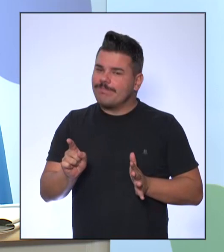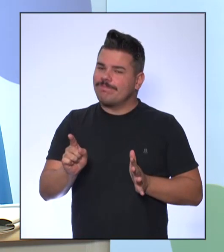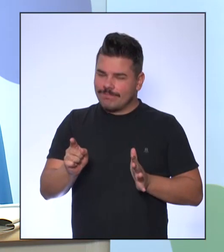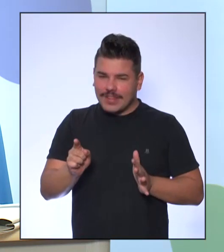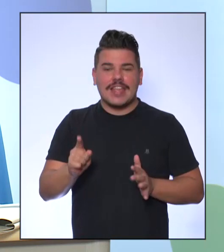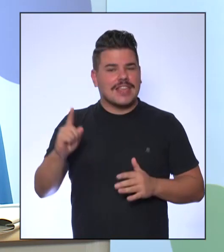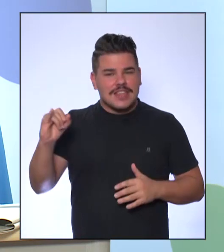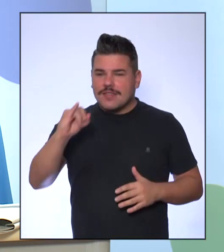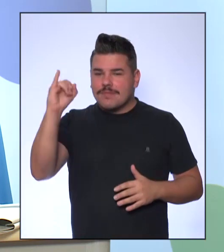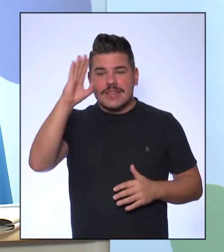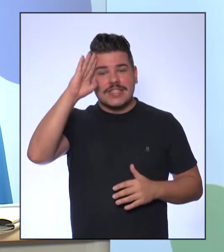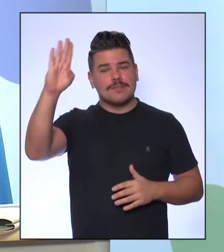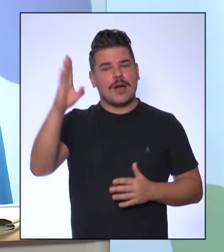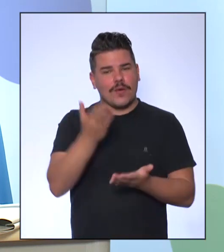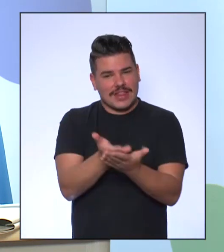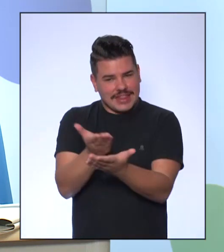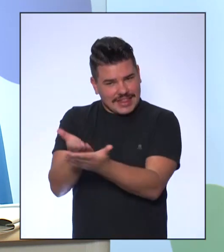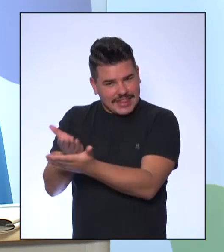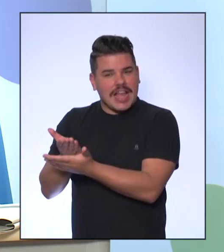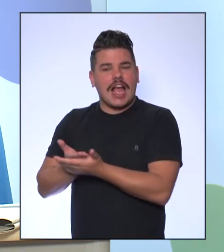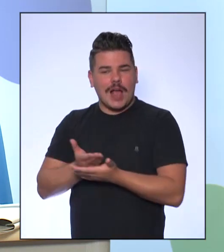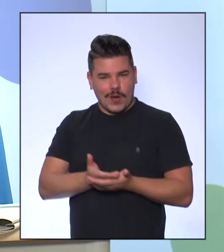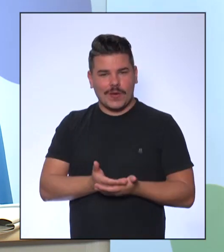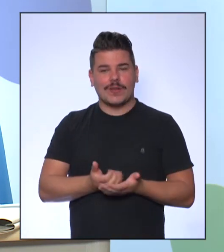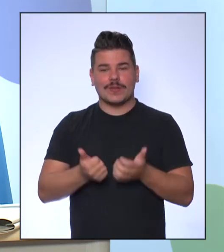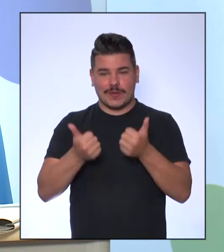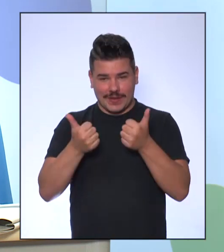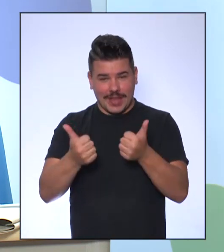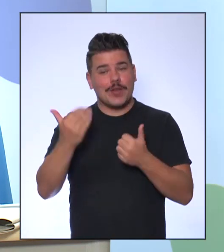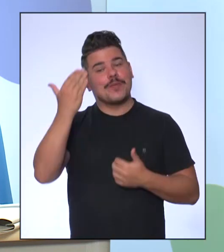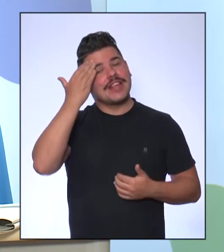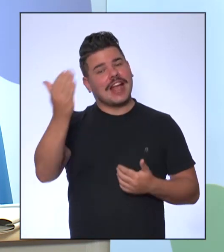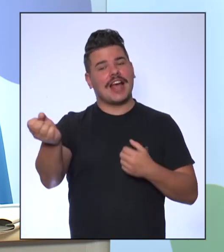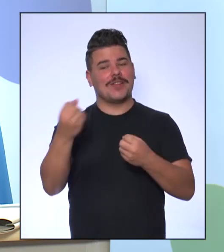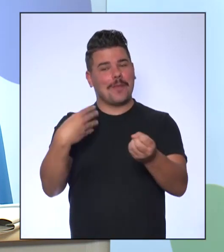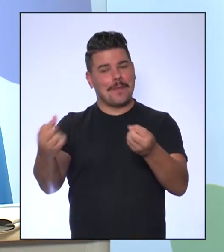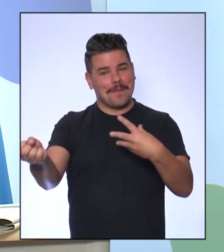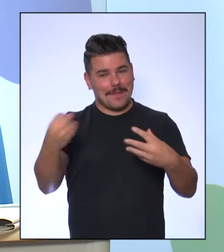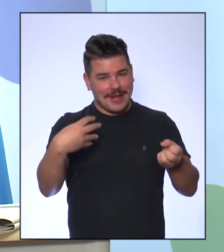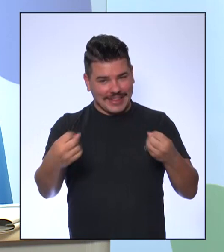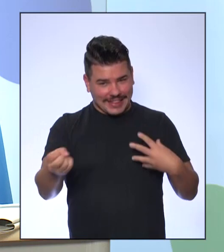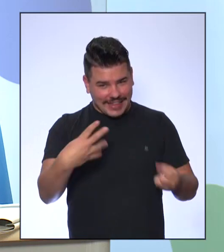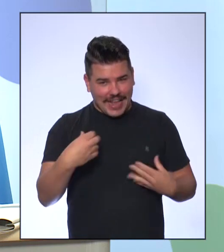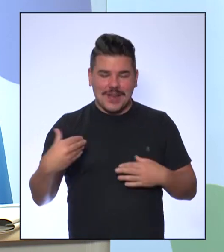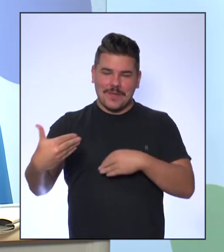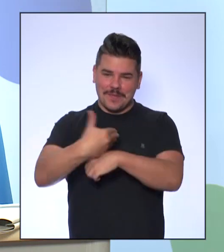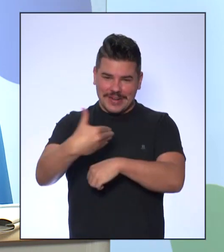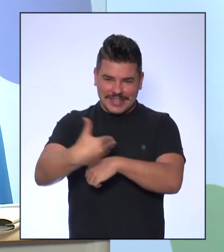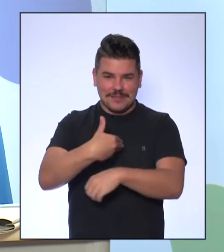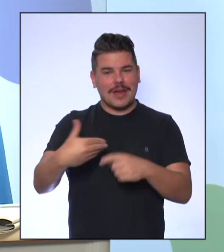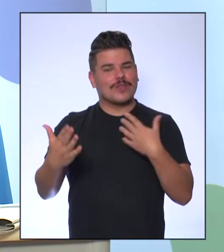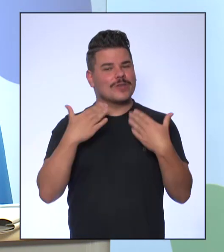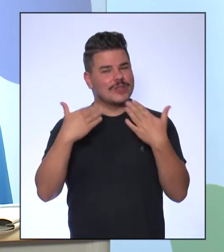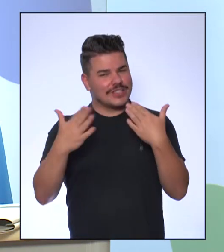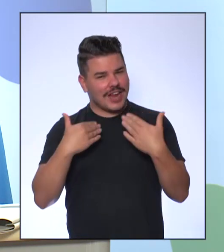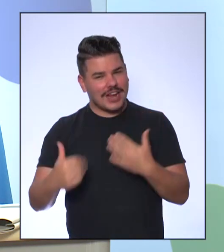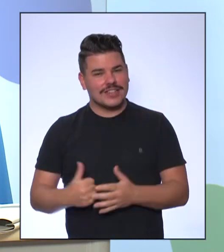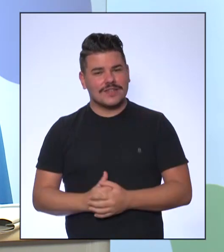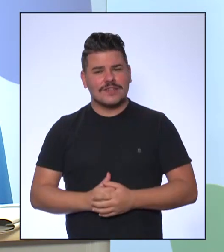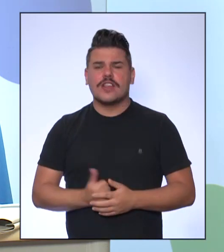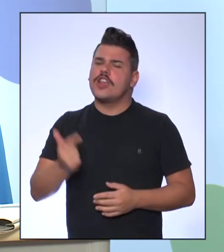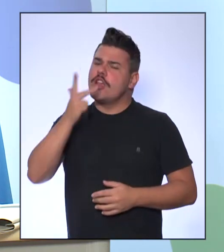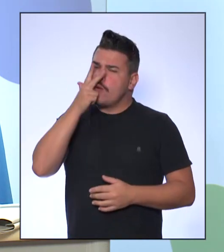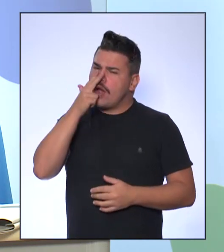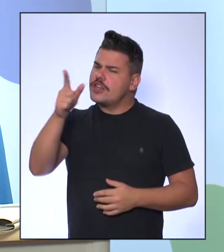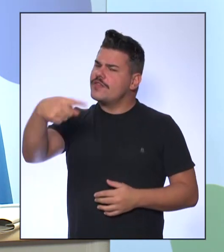nas aulas, tá certo? Muito obrigada pela participação, né? Apesar de gente, eu tô achando que vocês